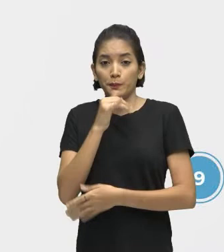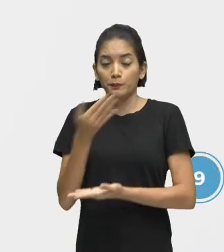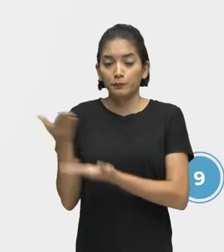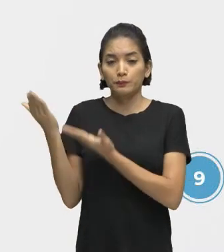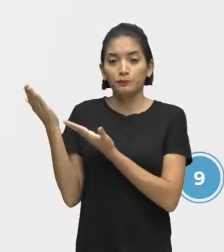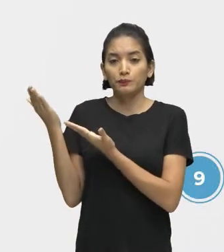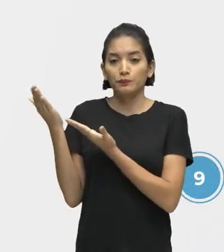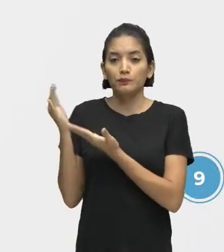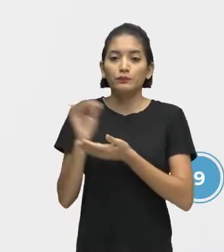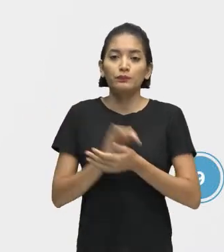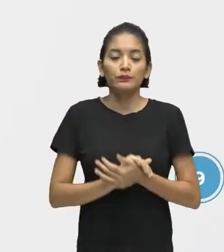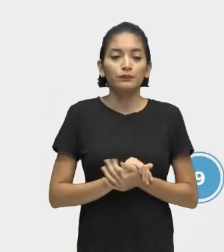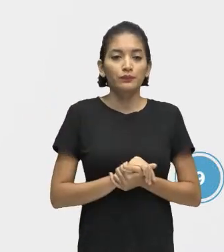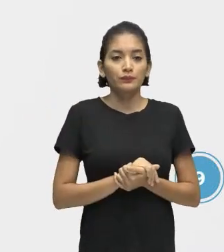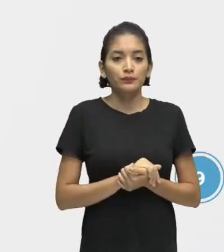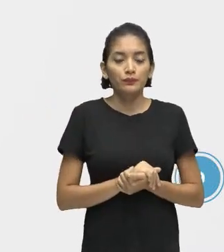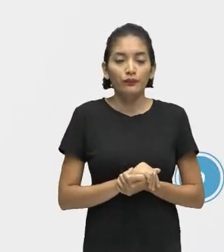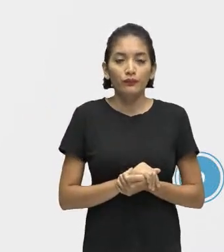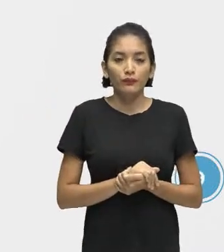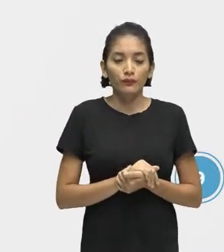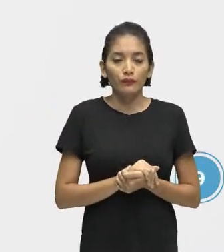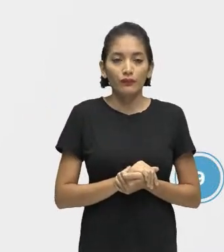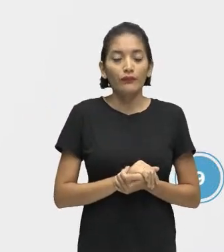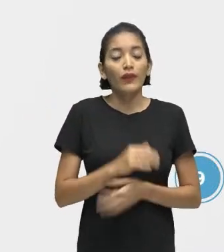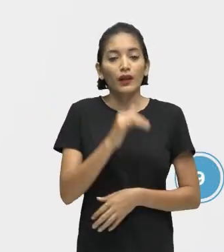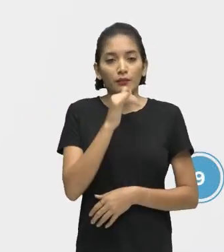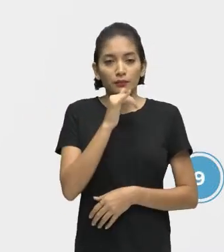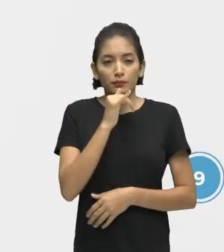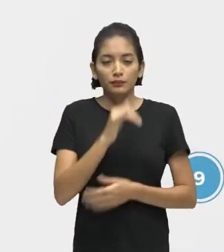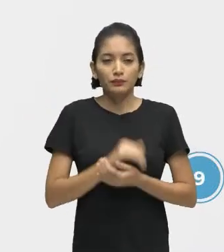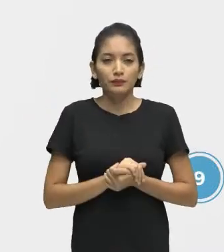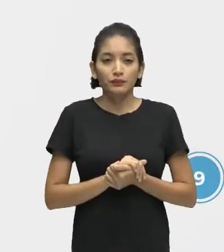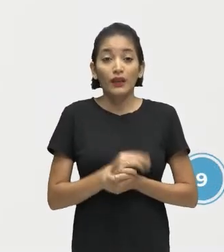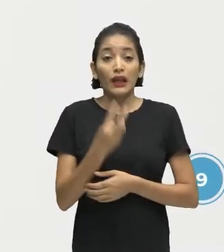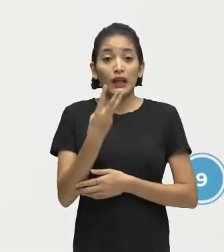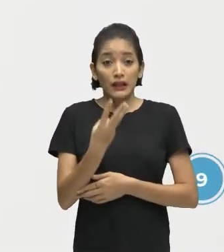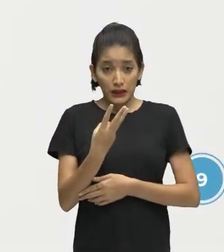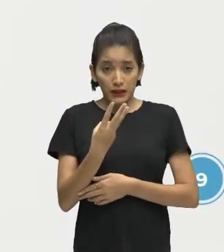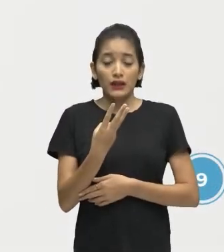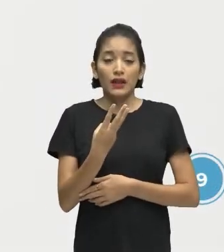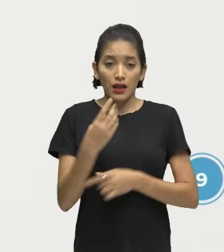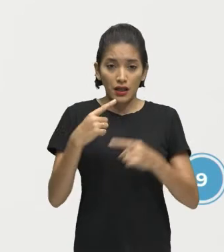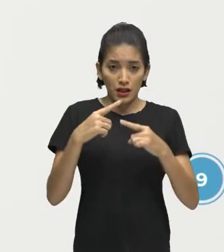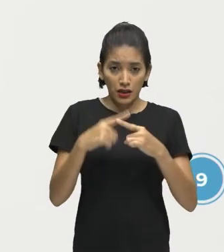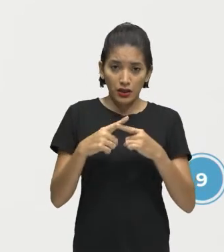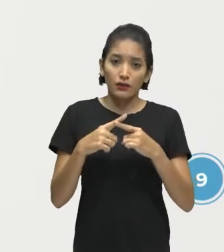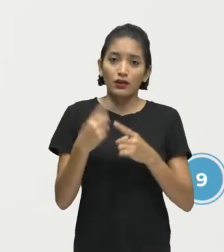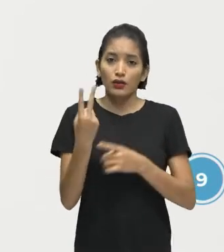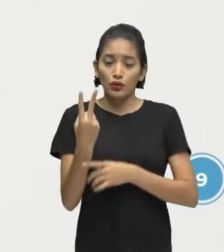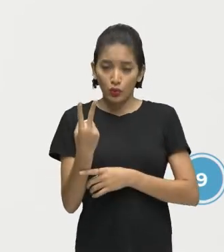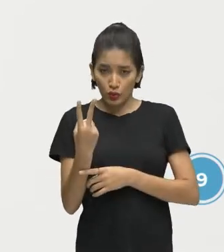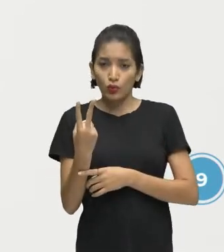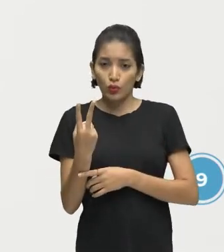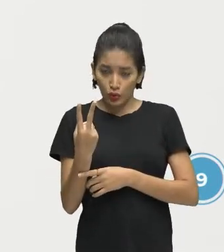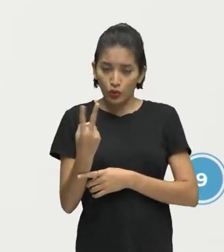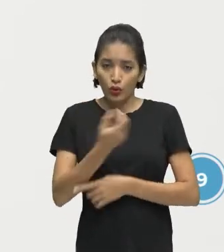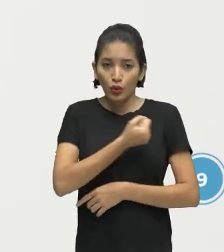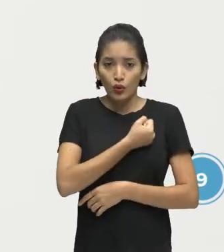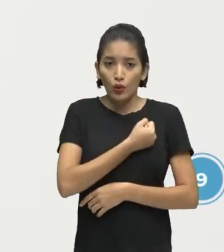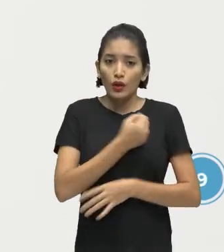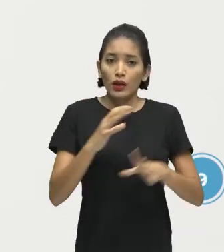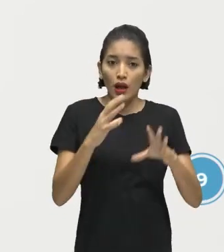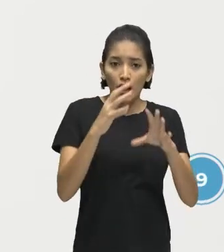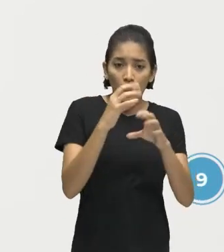exemplos. Temos aqui, por exemplo, o triplo de um número menos 2 unidades é igual a esse